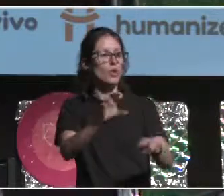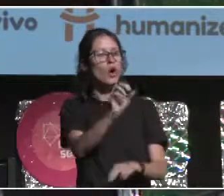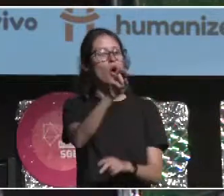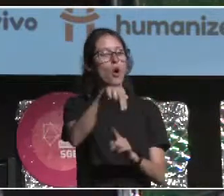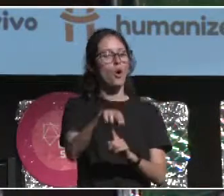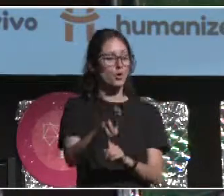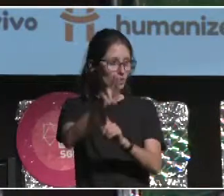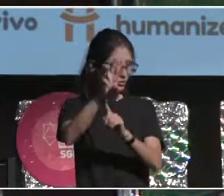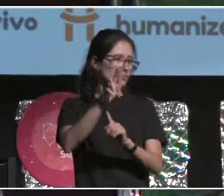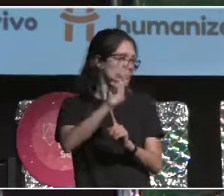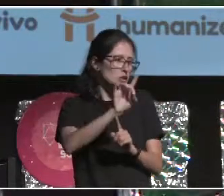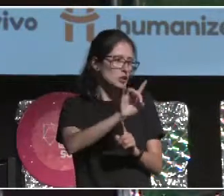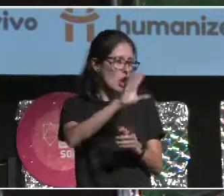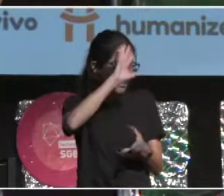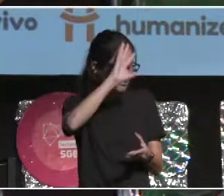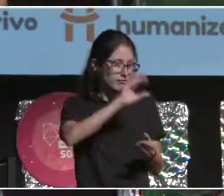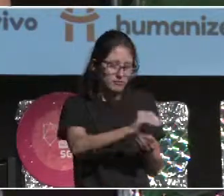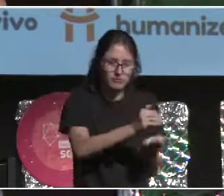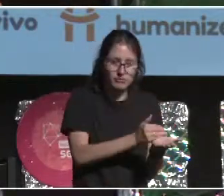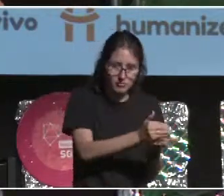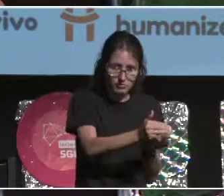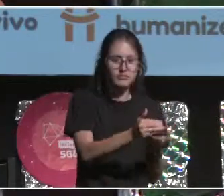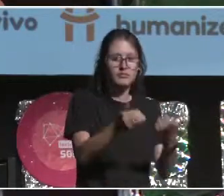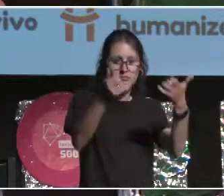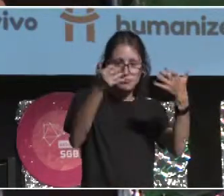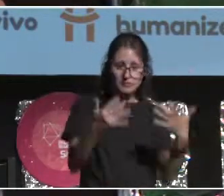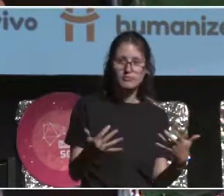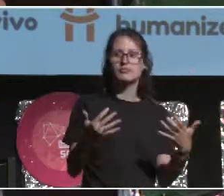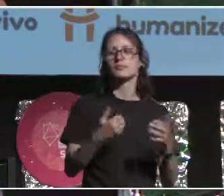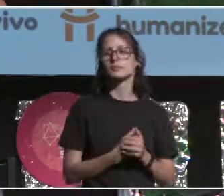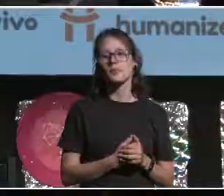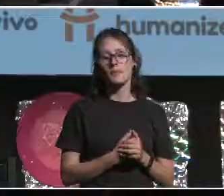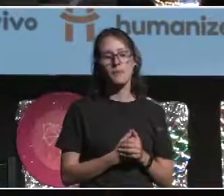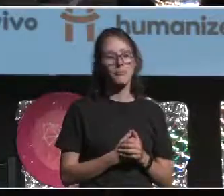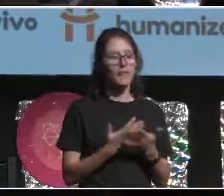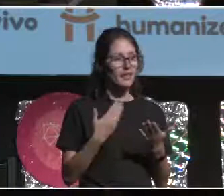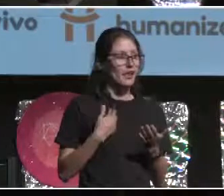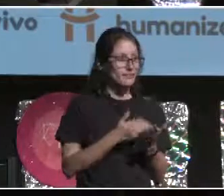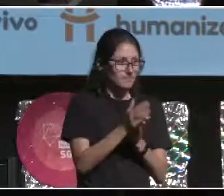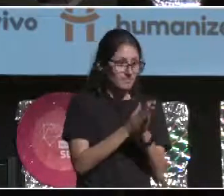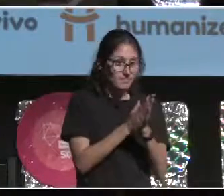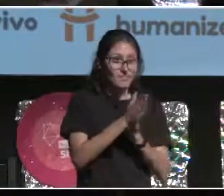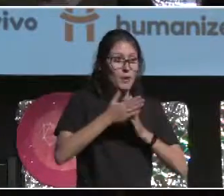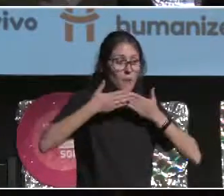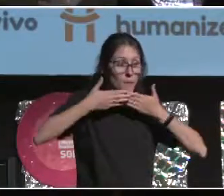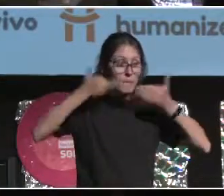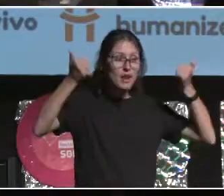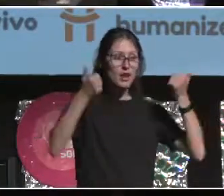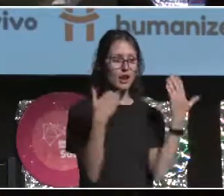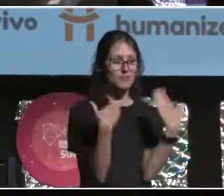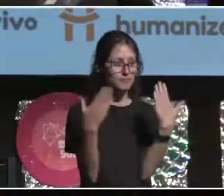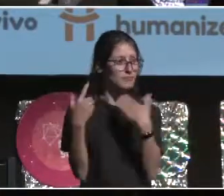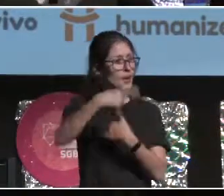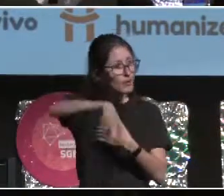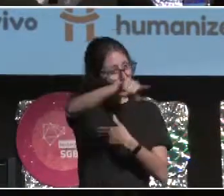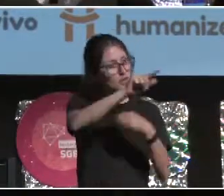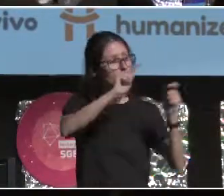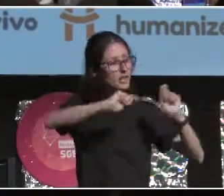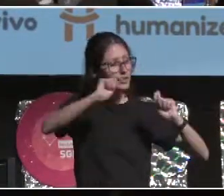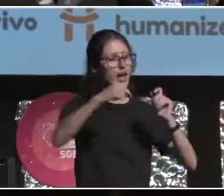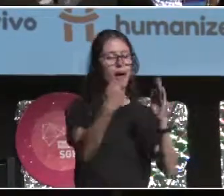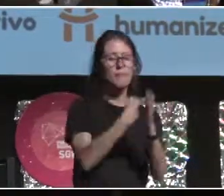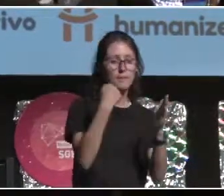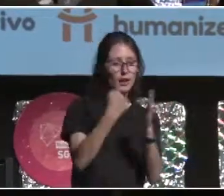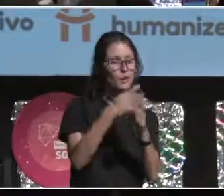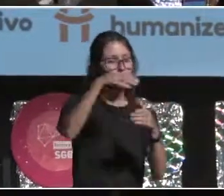introdução, para começar a aquecer nosso diálogo. Então, vamos aquecer esse diálogo. Gente, mandem perguntas